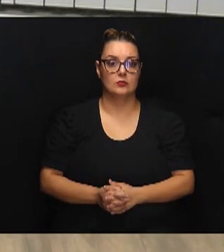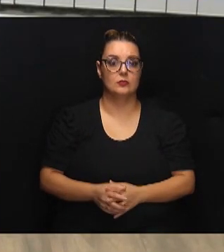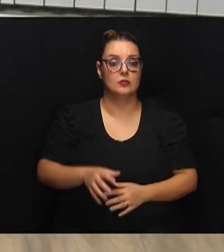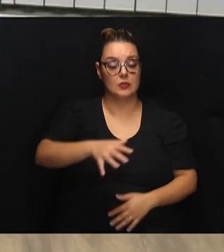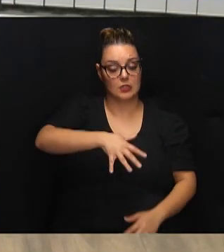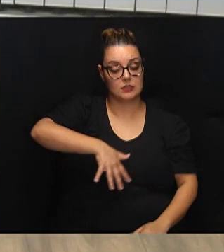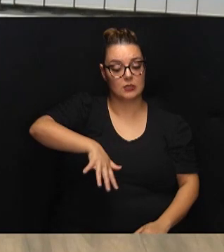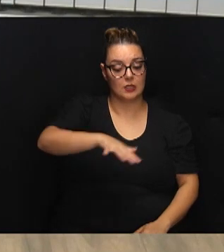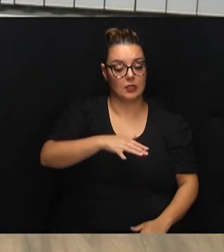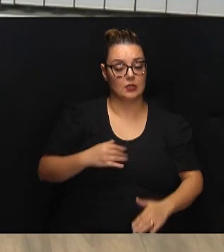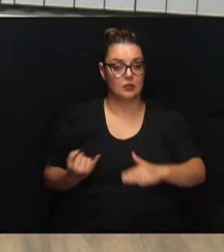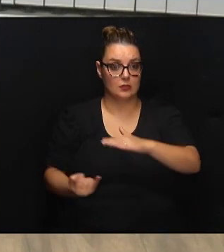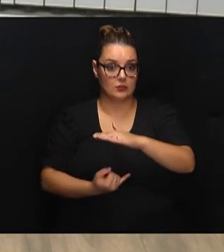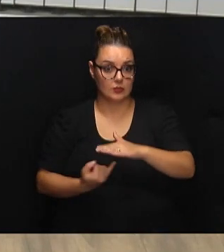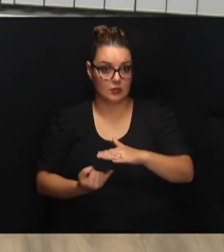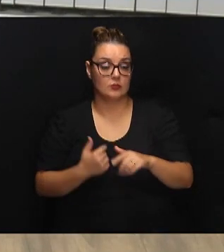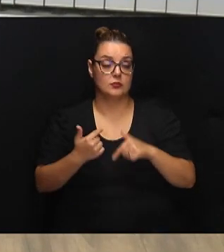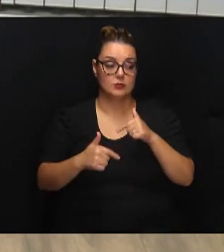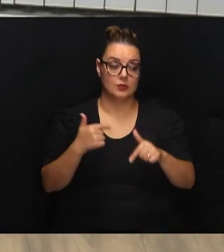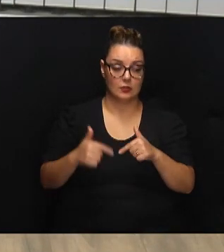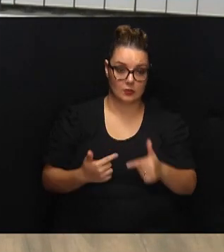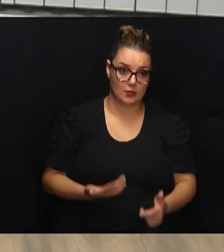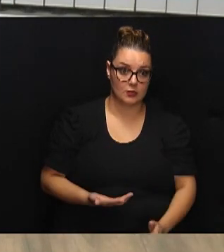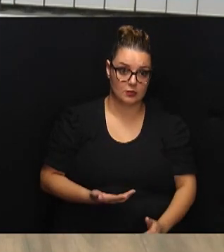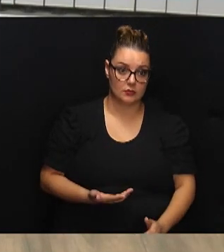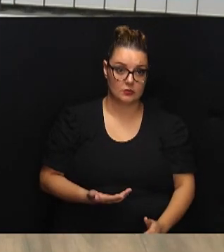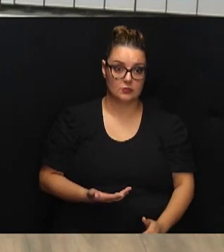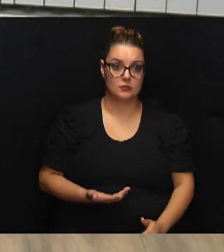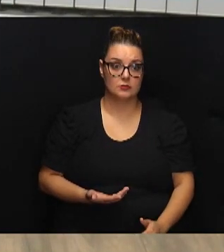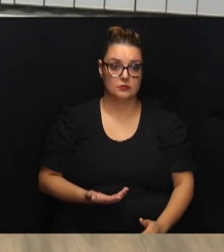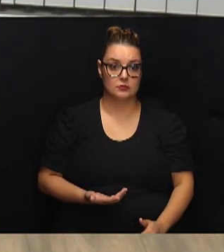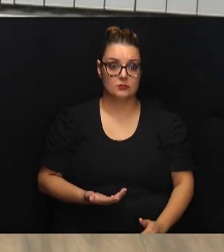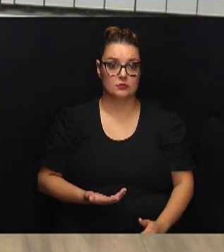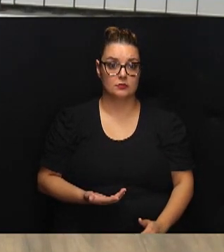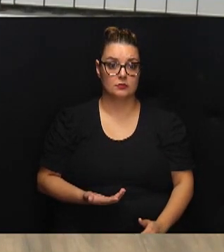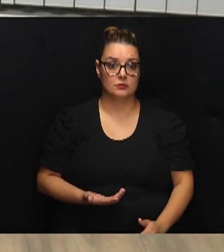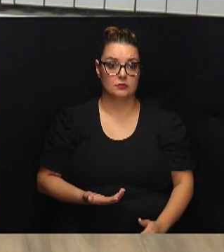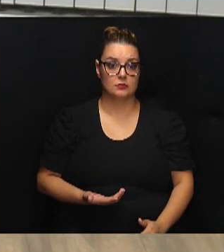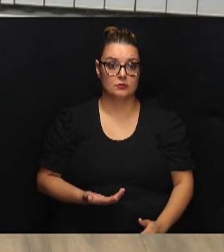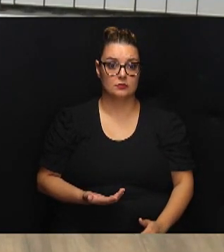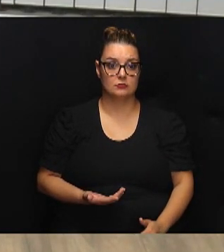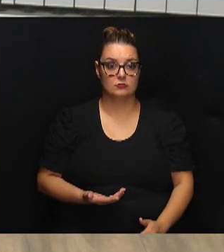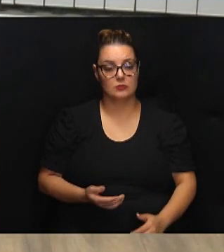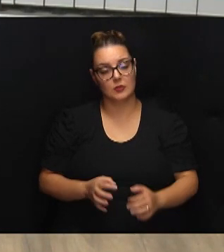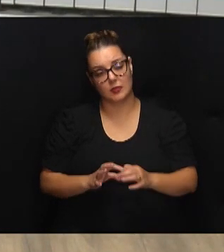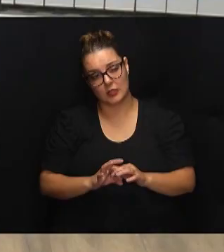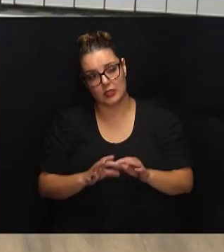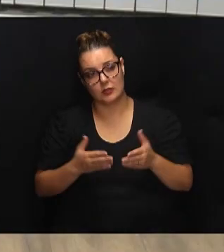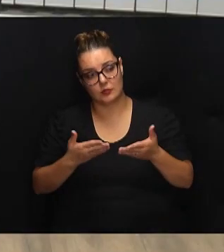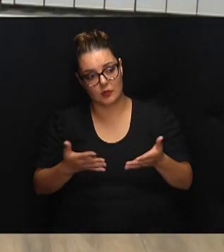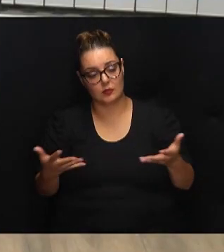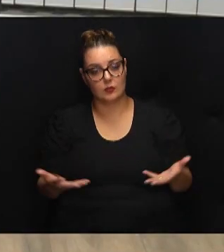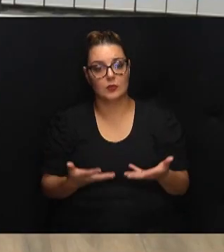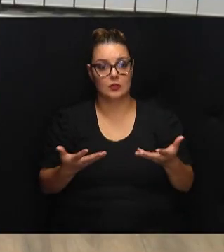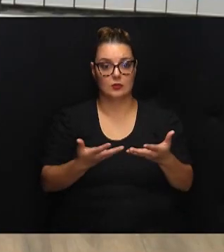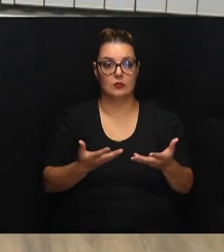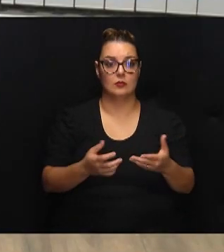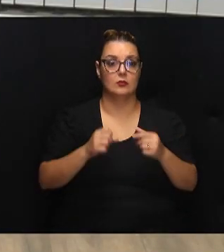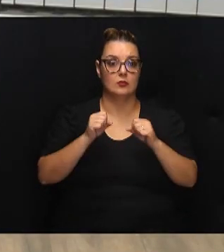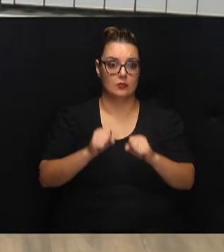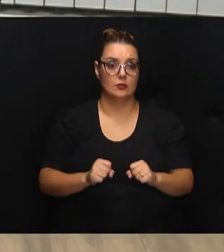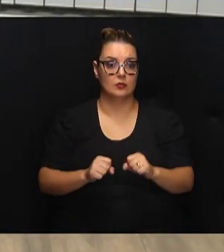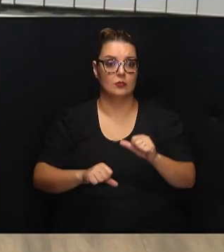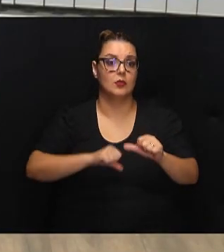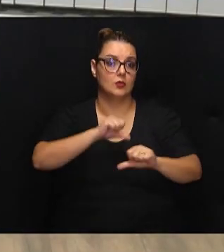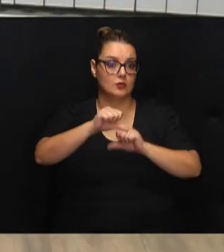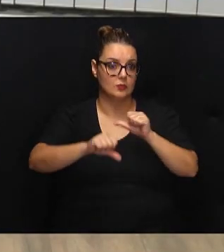mercado de trabalho da informalidade e que deixar para elas assim um incentivo que você pode